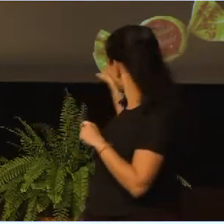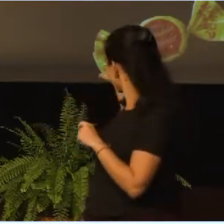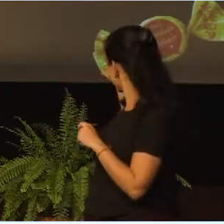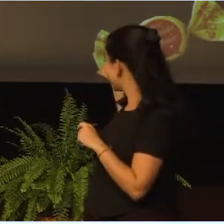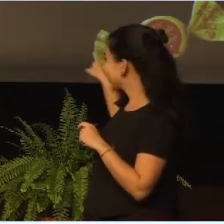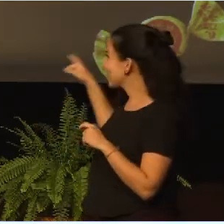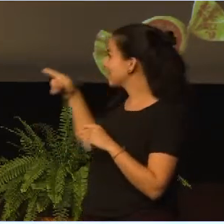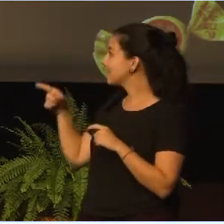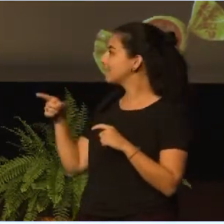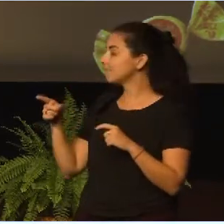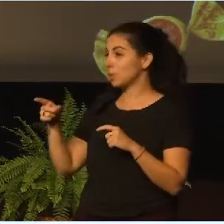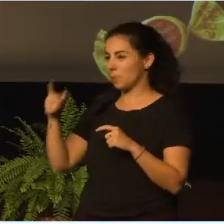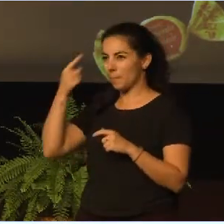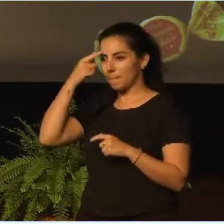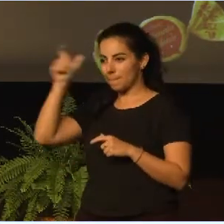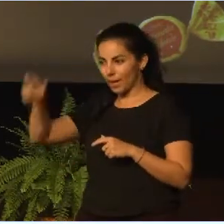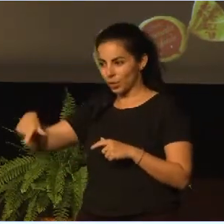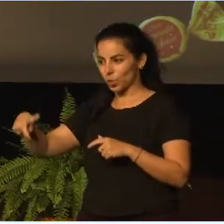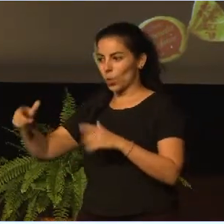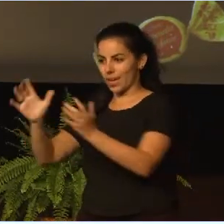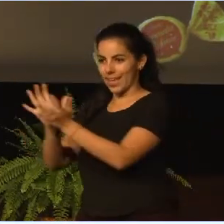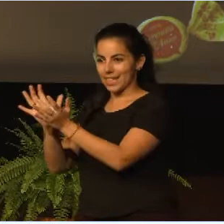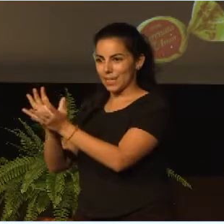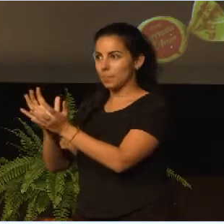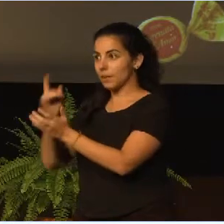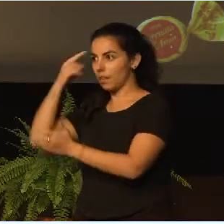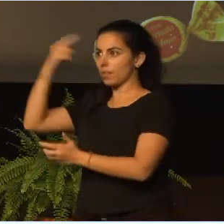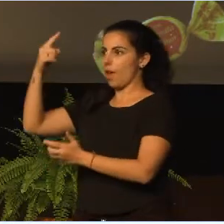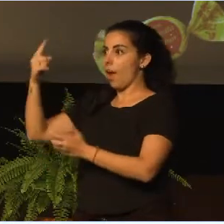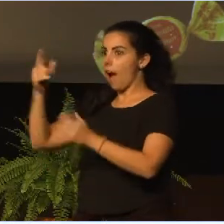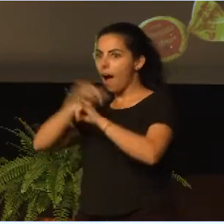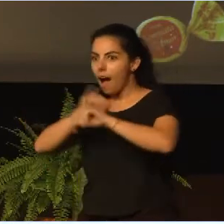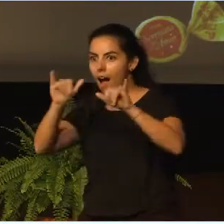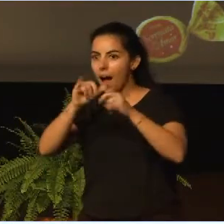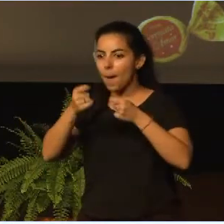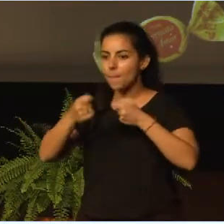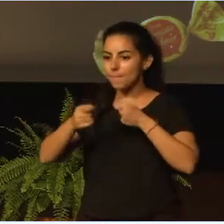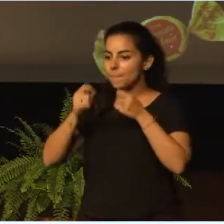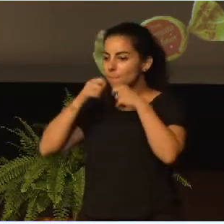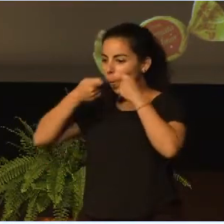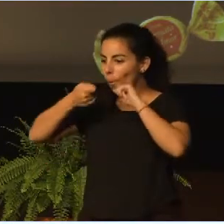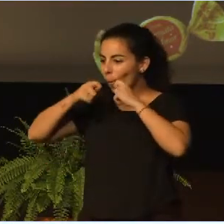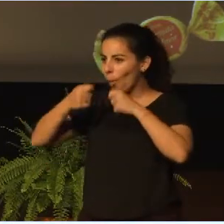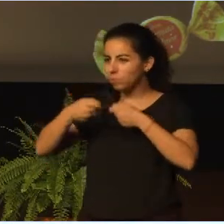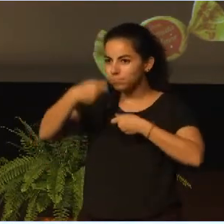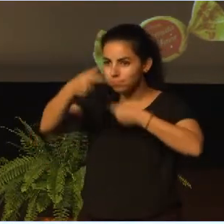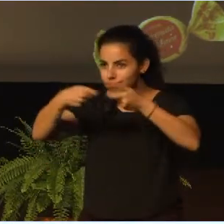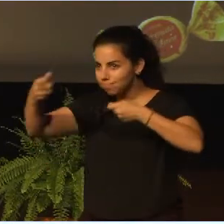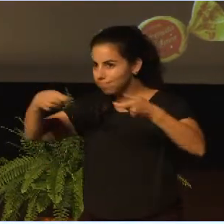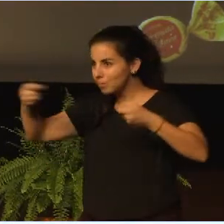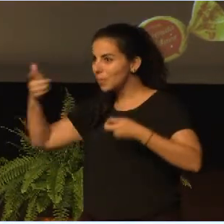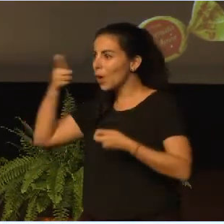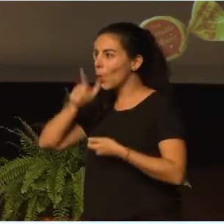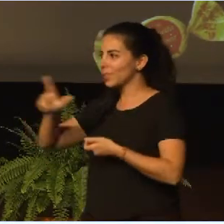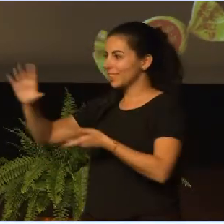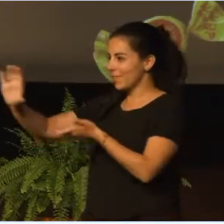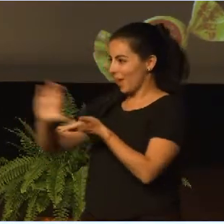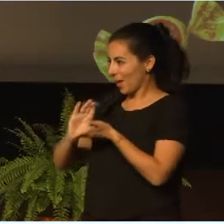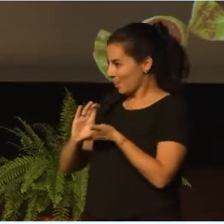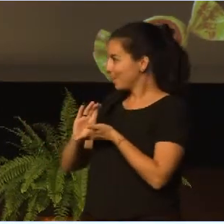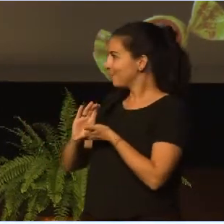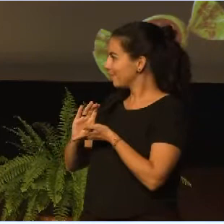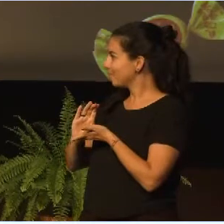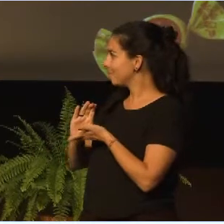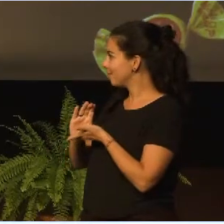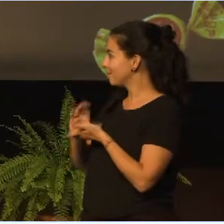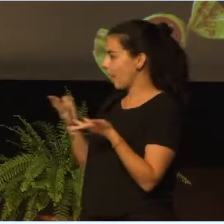mandar bombons para todo mundo que ajudasse na campanha. Quando a gente conseguiu a campanha, só um parênteses, quando a gente conseguiu o financiamento, a gente foi lá e falou,